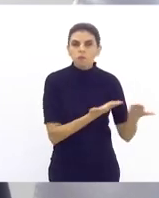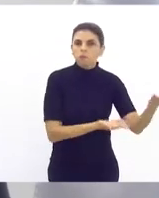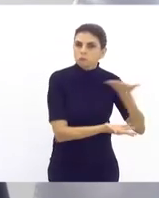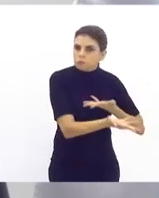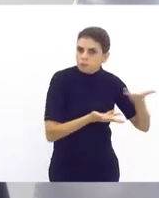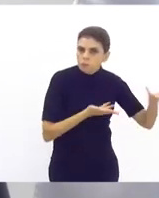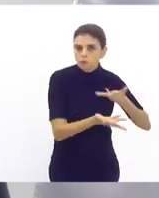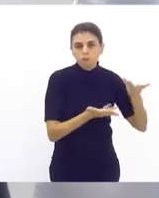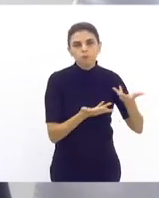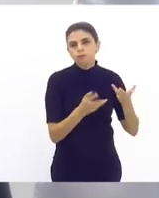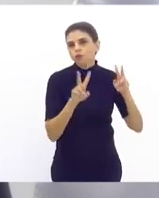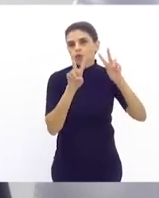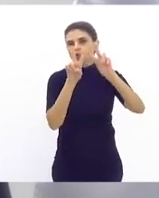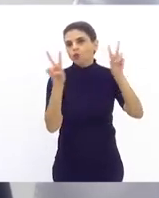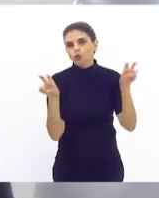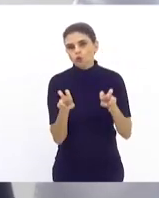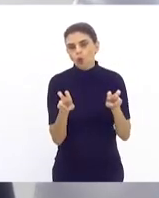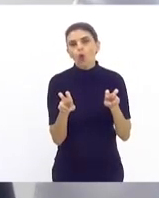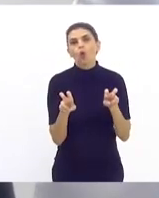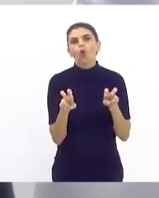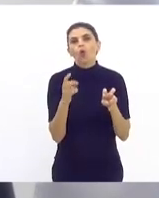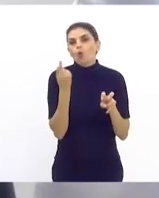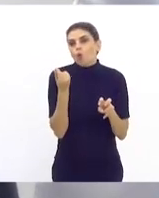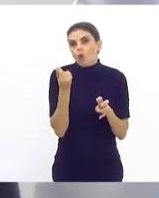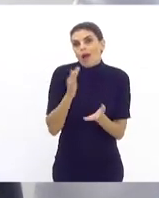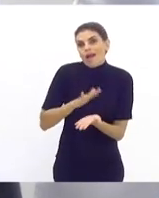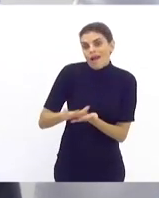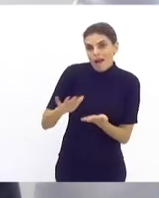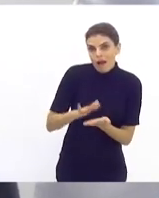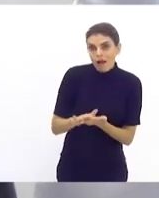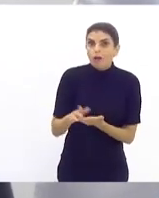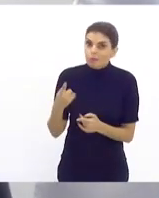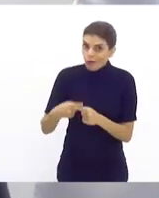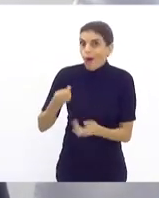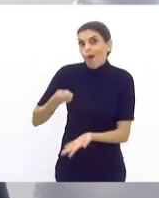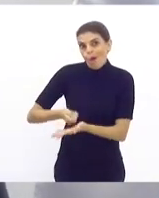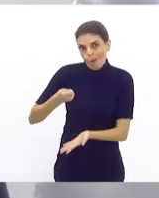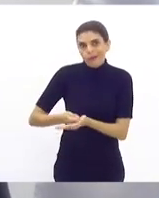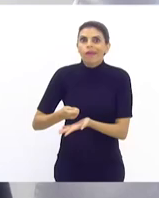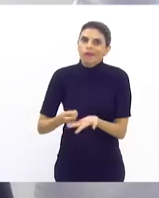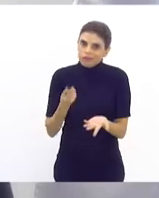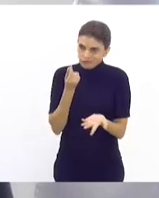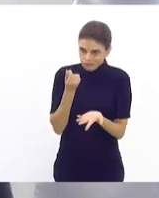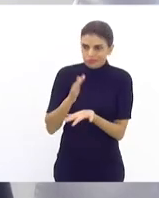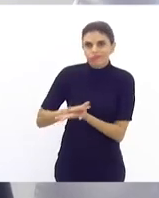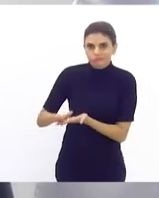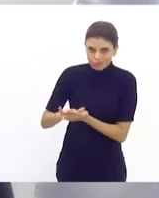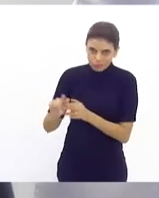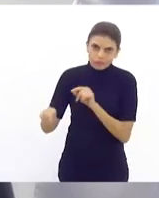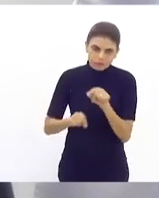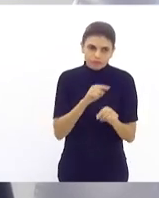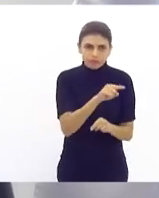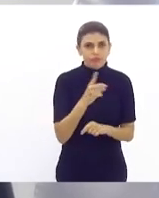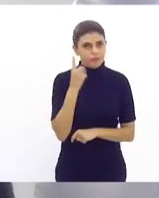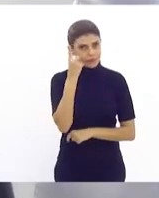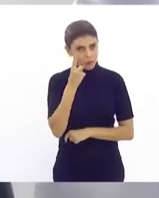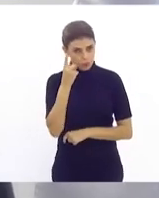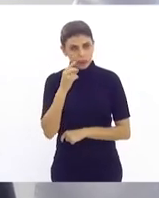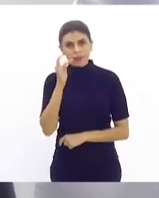diz respeito ao fundo de custeio, já que se trata de obrigação ao poder público. E aí o deputado